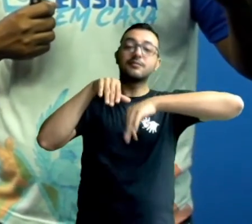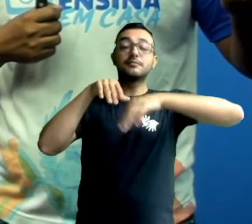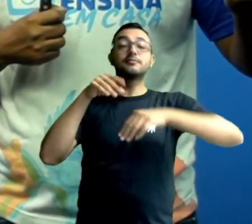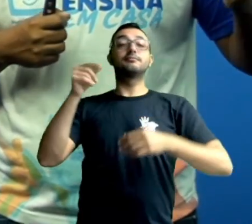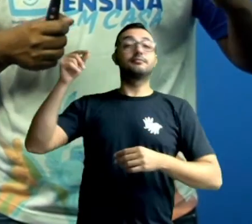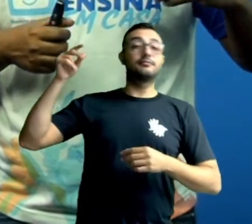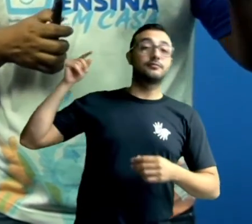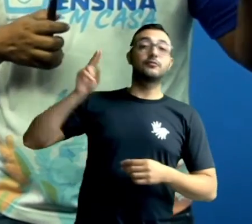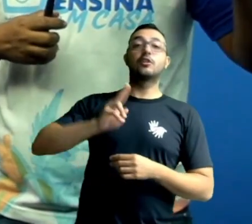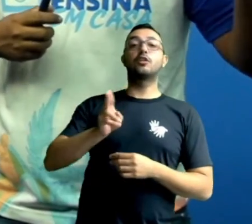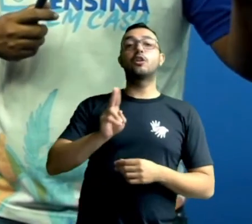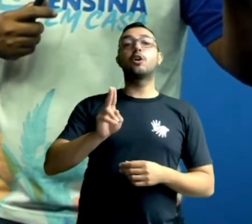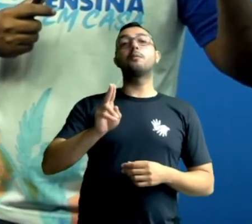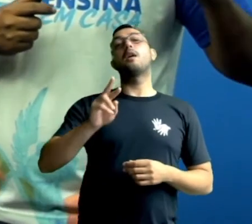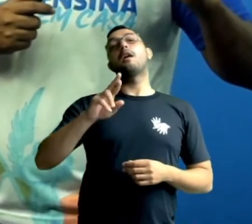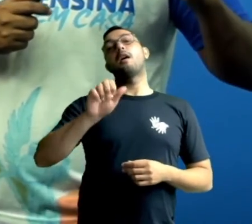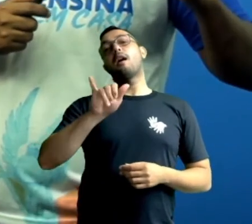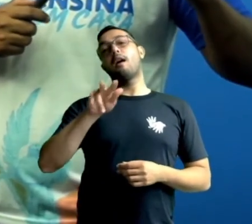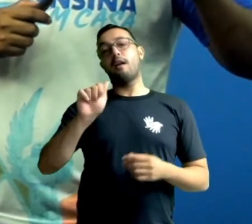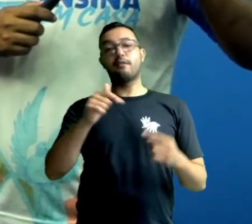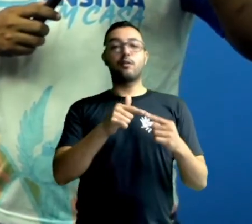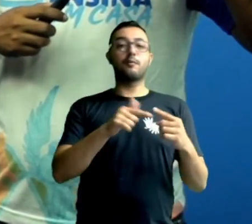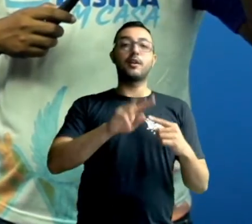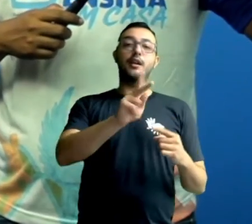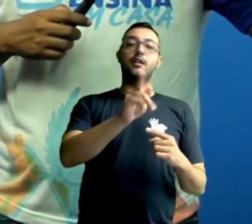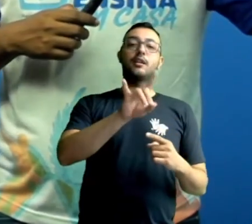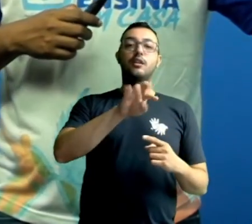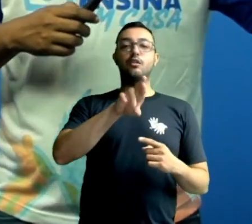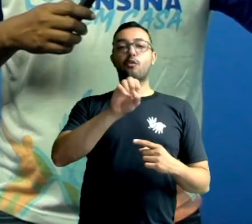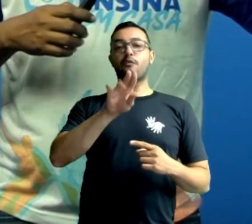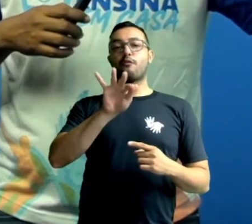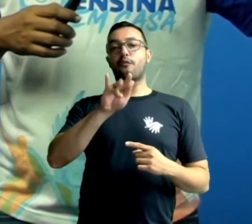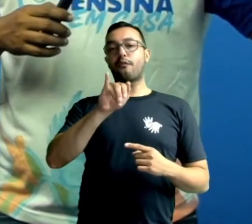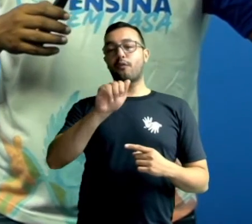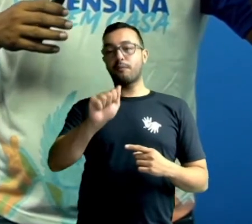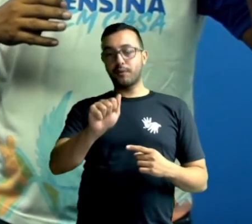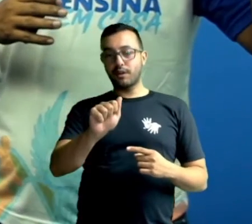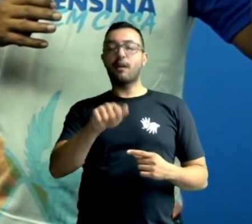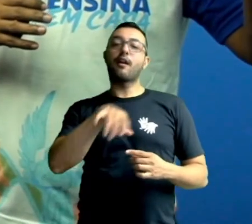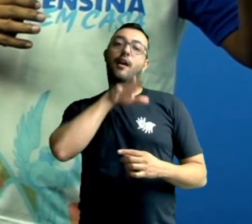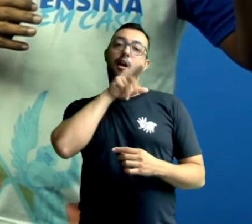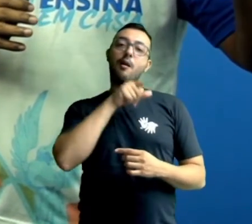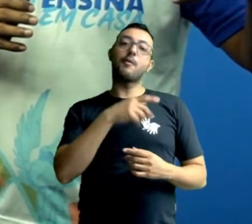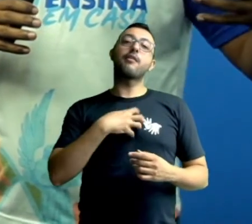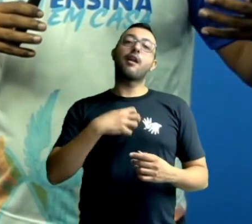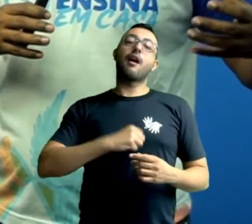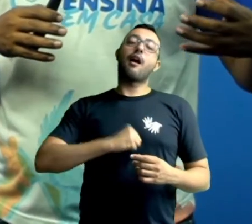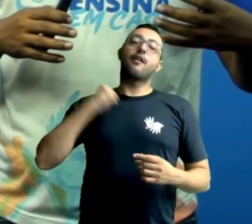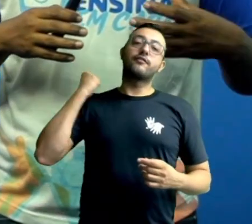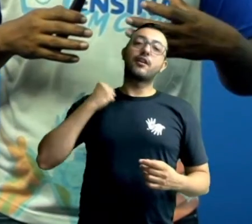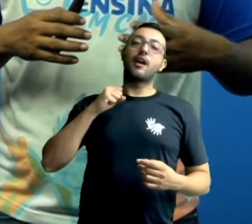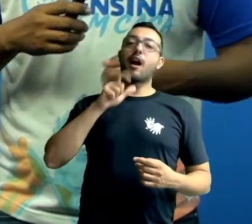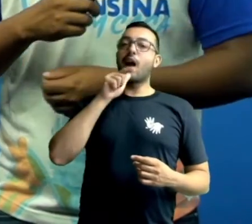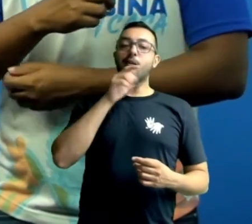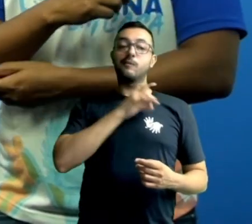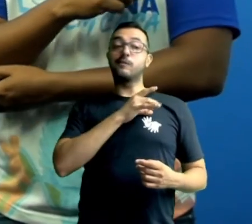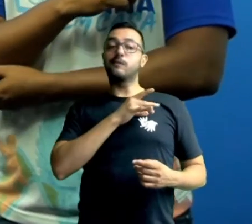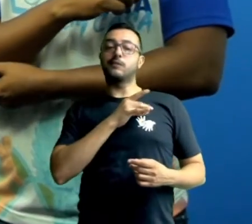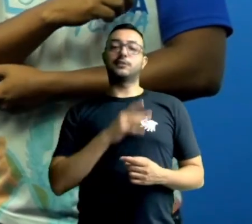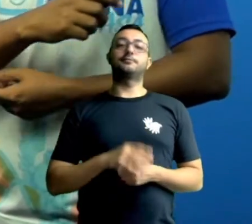se chamava a raiva de hidrofobia, que era que o animal, a pessoa que adquire a raiva, ela tinha medo da